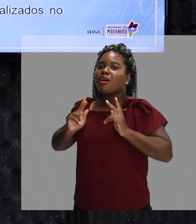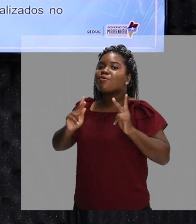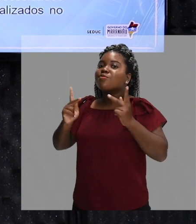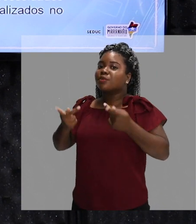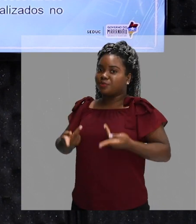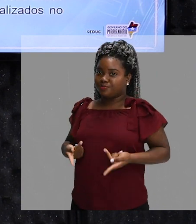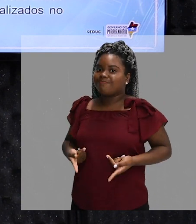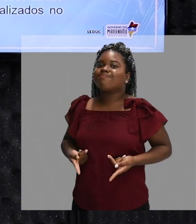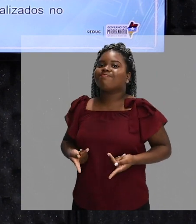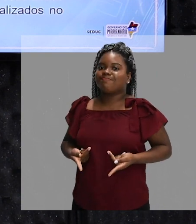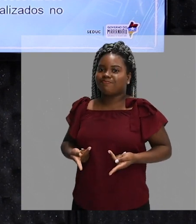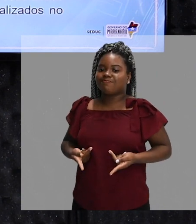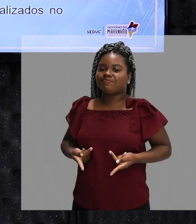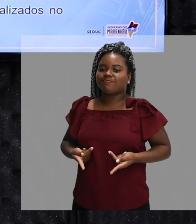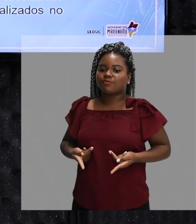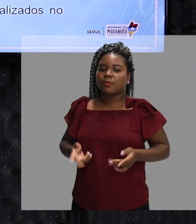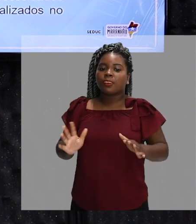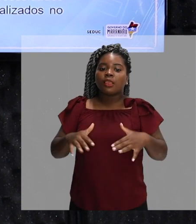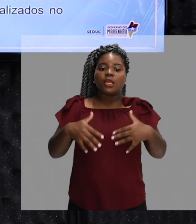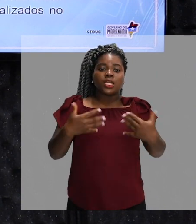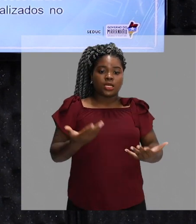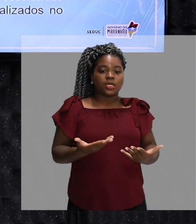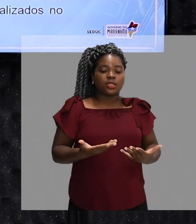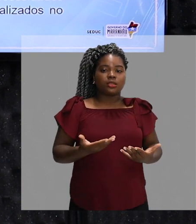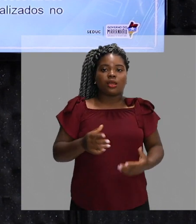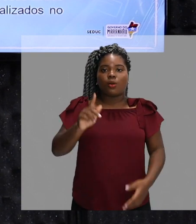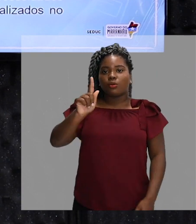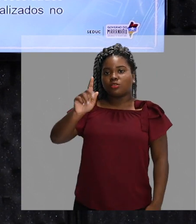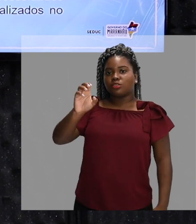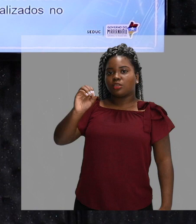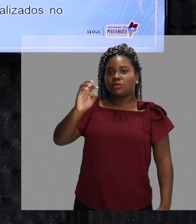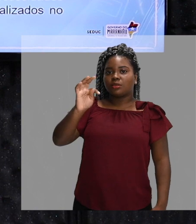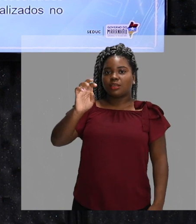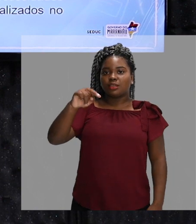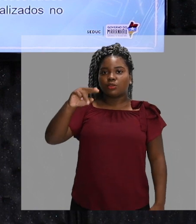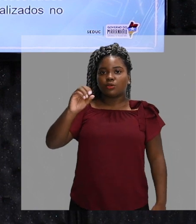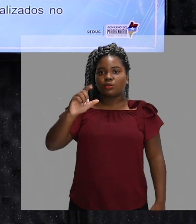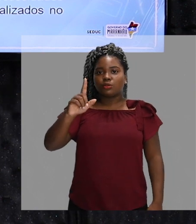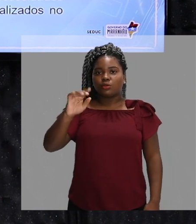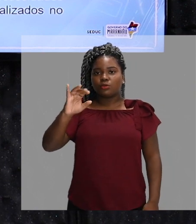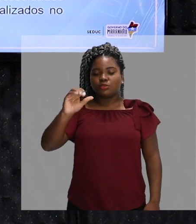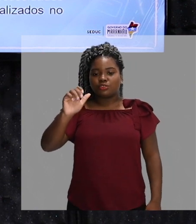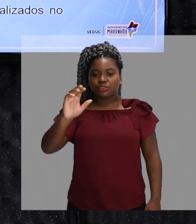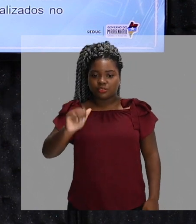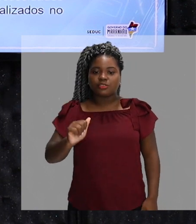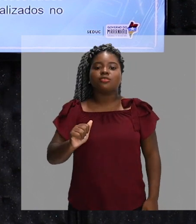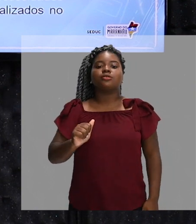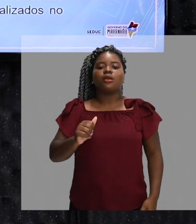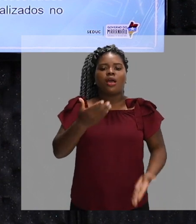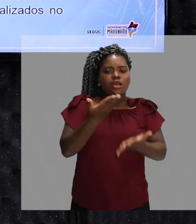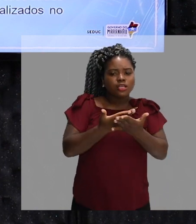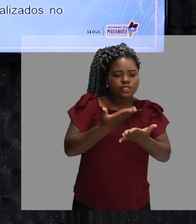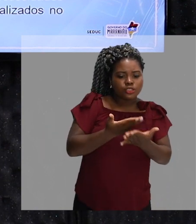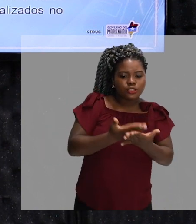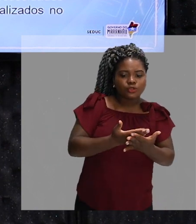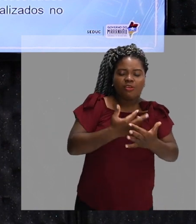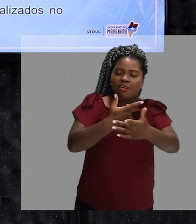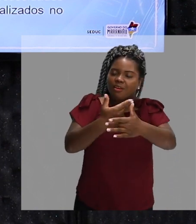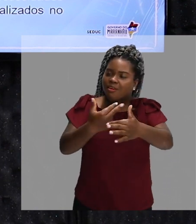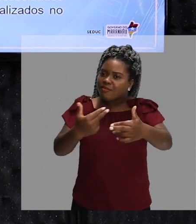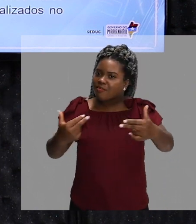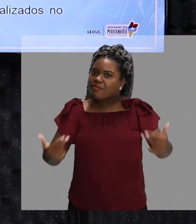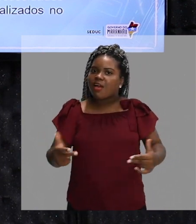técnicas, a geotecnologia são esse conjunto de técnicas que visam estudar os diversos espaços